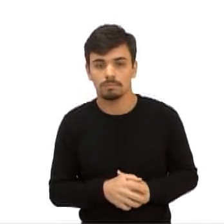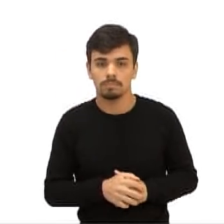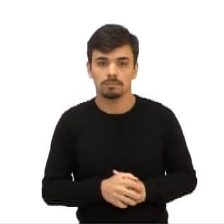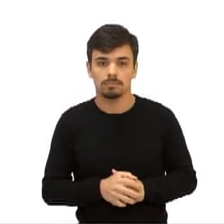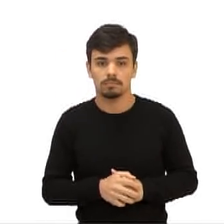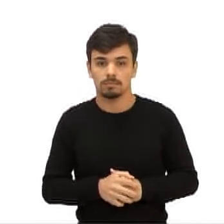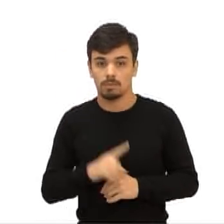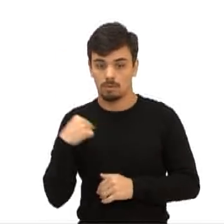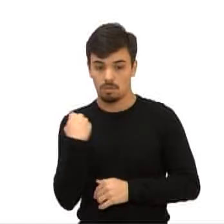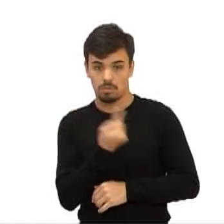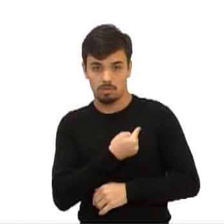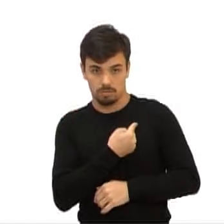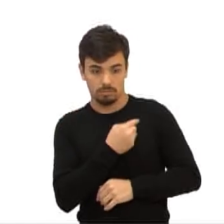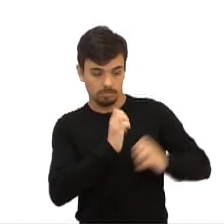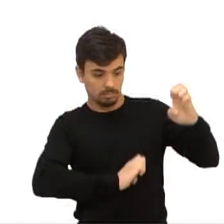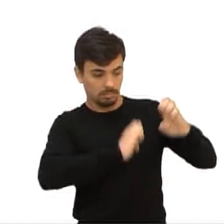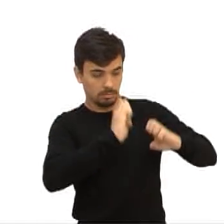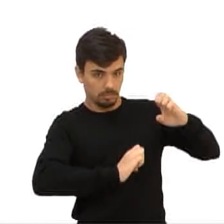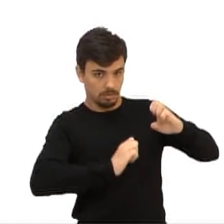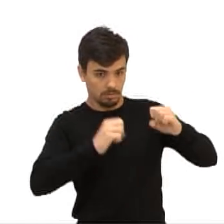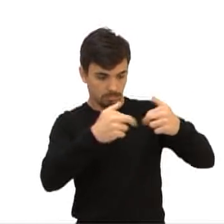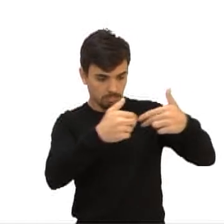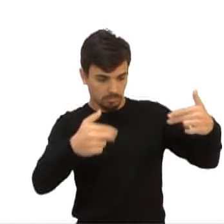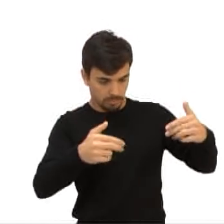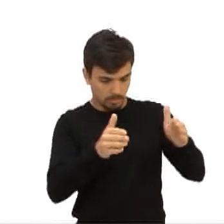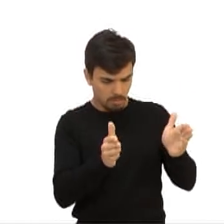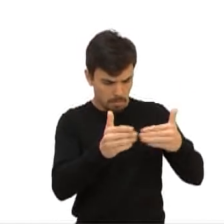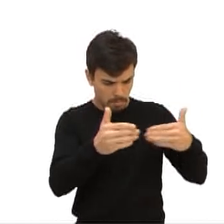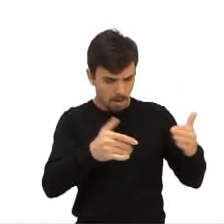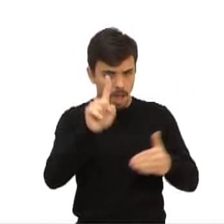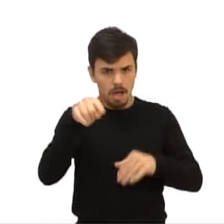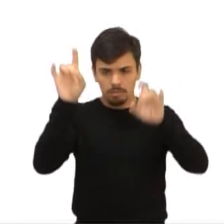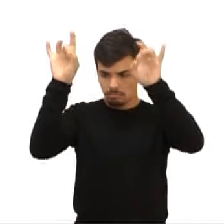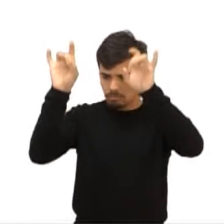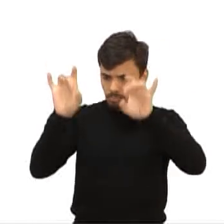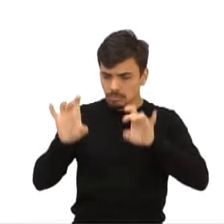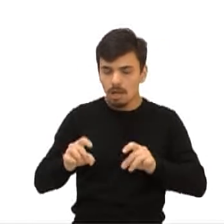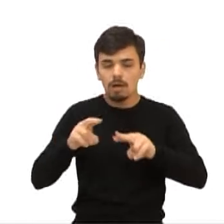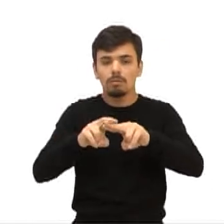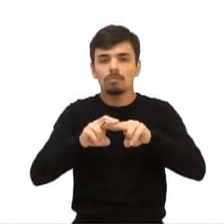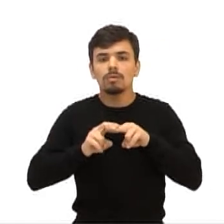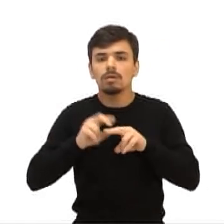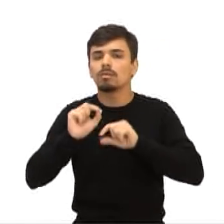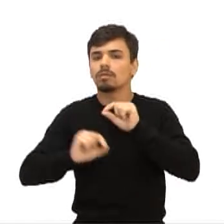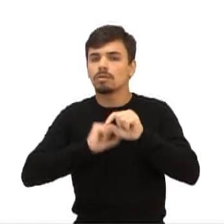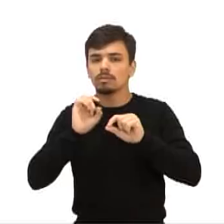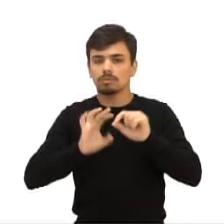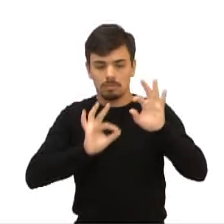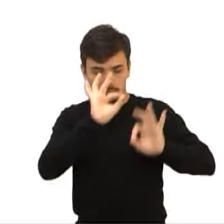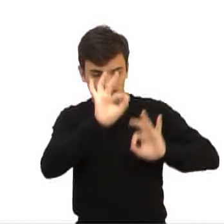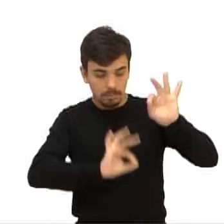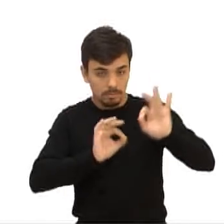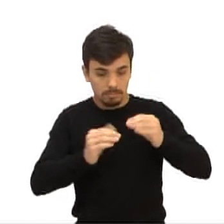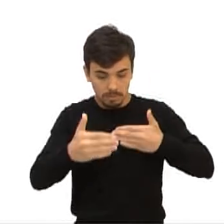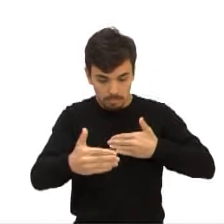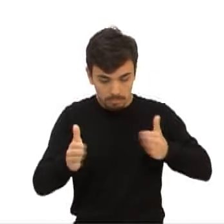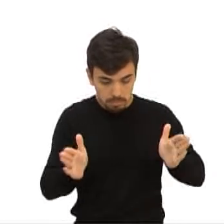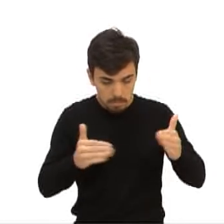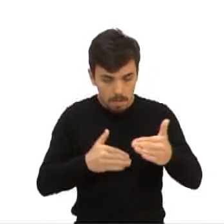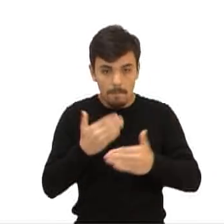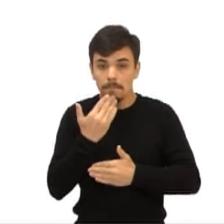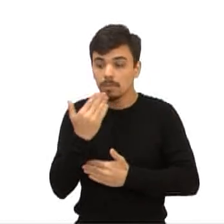Nossa fábrica de embalagens é muito especial, pois só montamos caixas